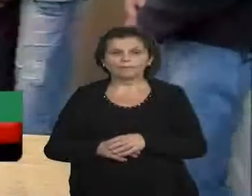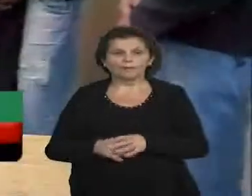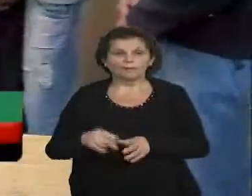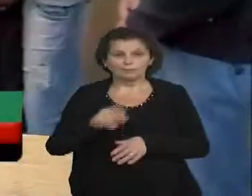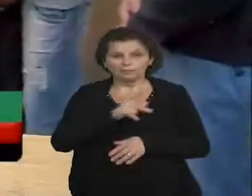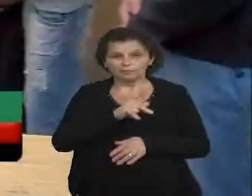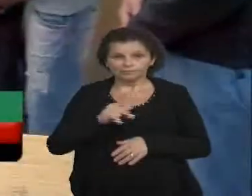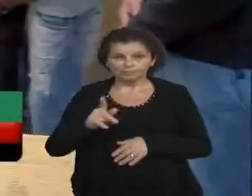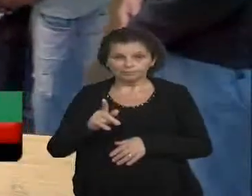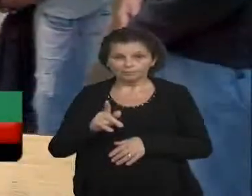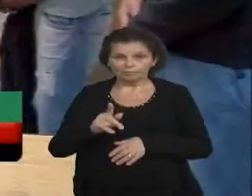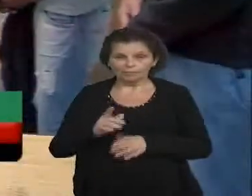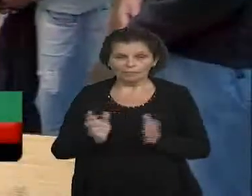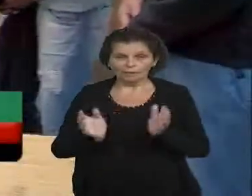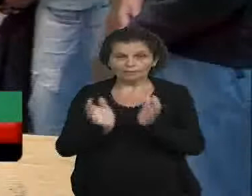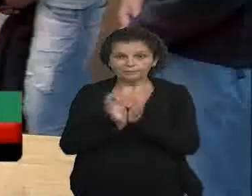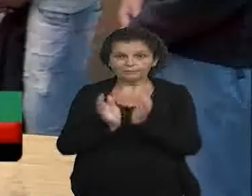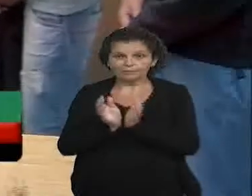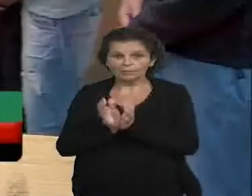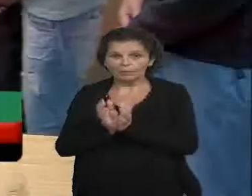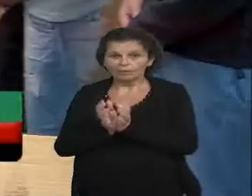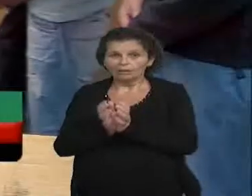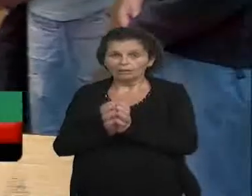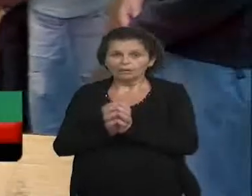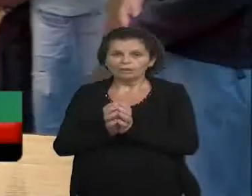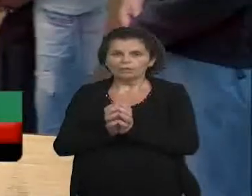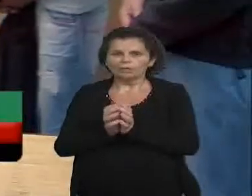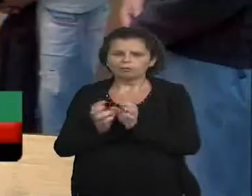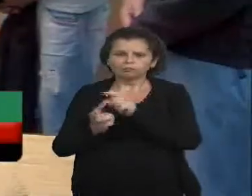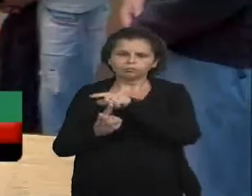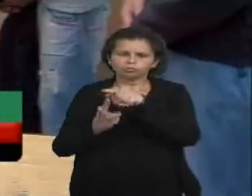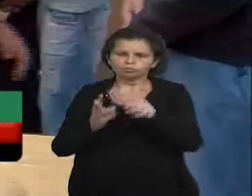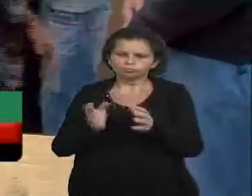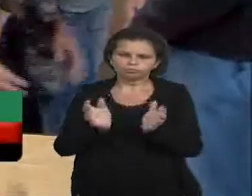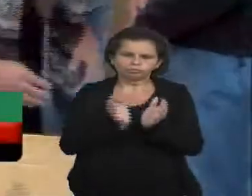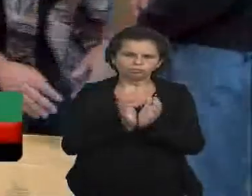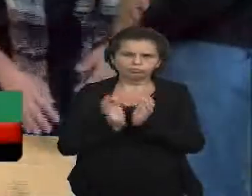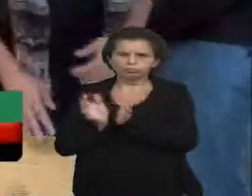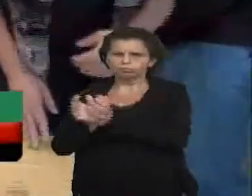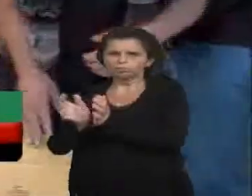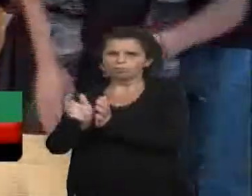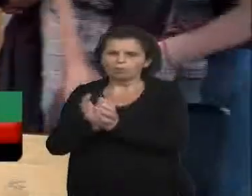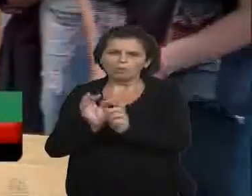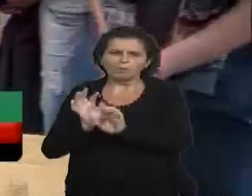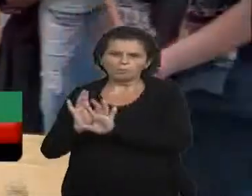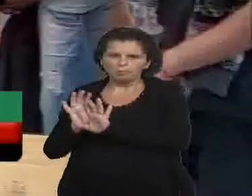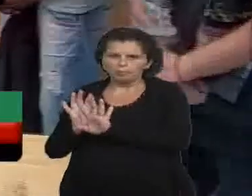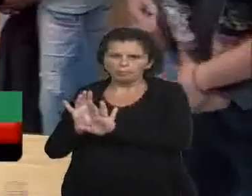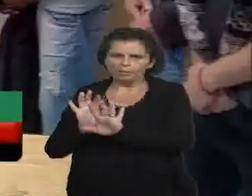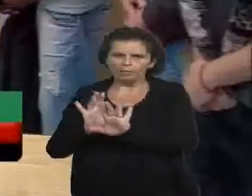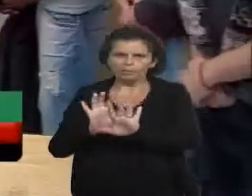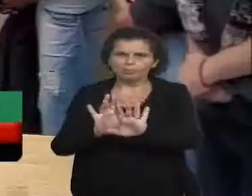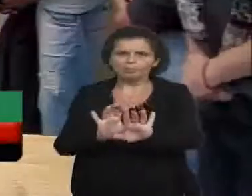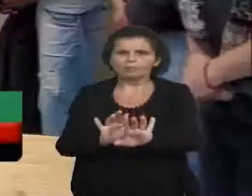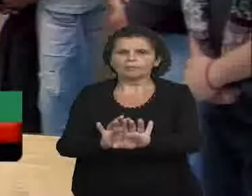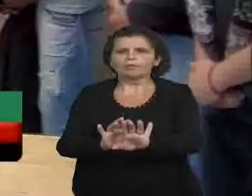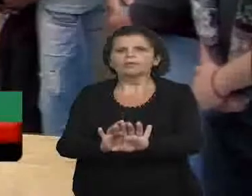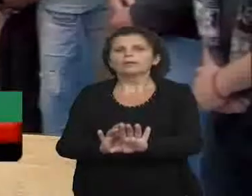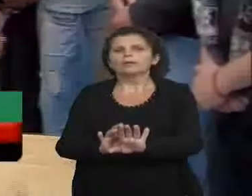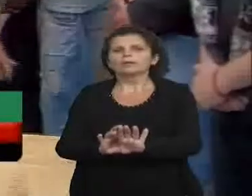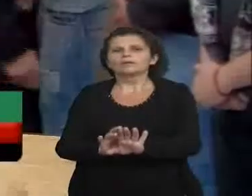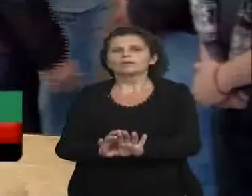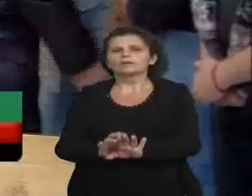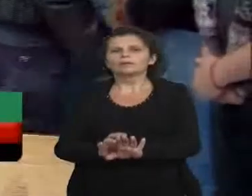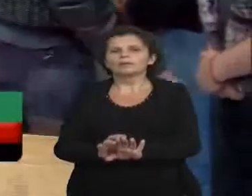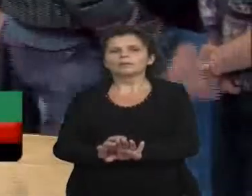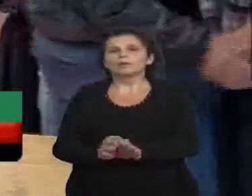Presidente, essa é a comissão que entrega três movimentos, né, que são os peregrinos de Francisco,